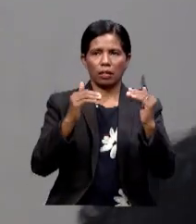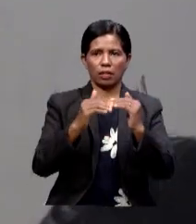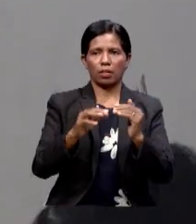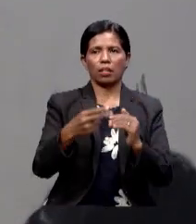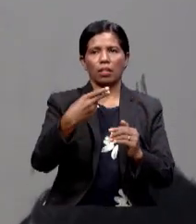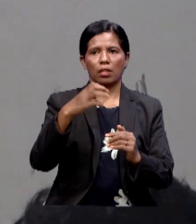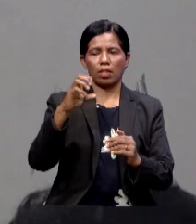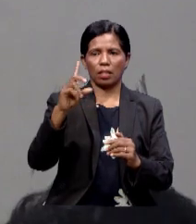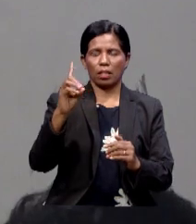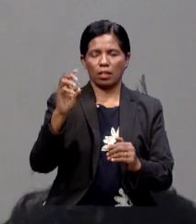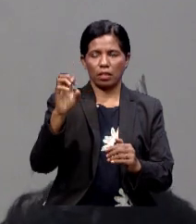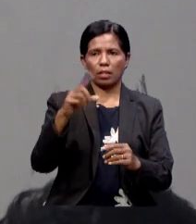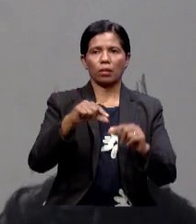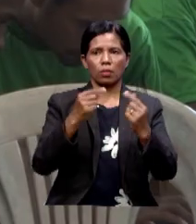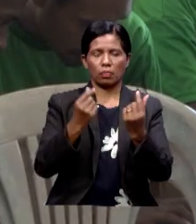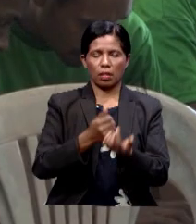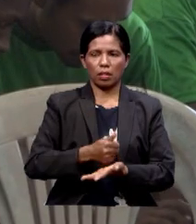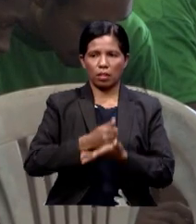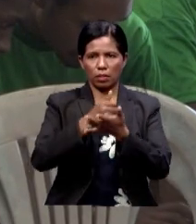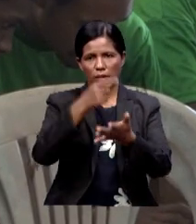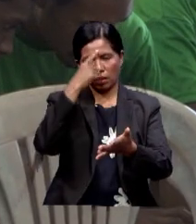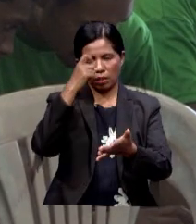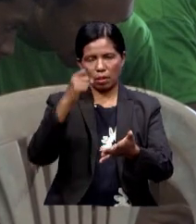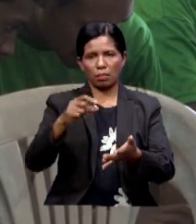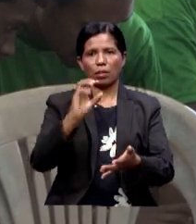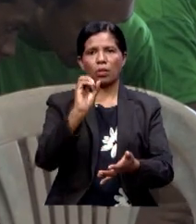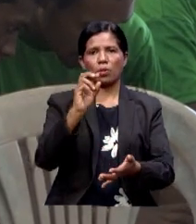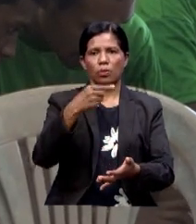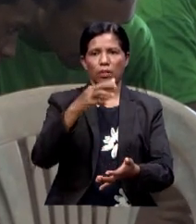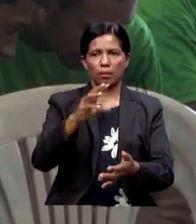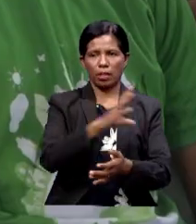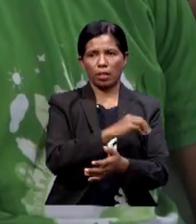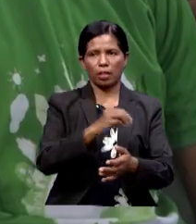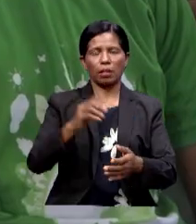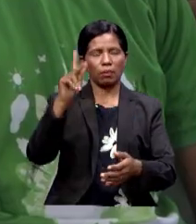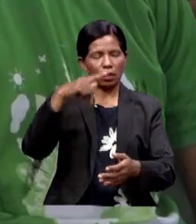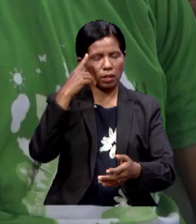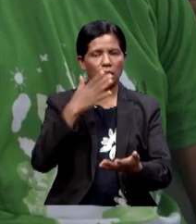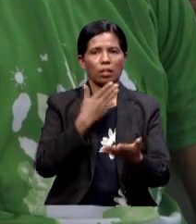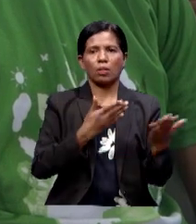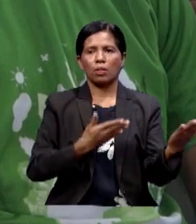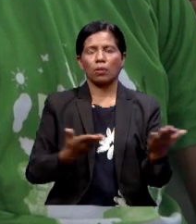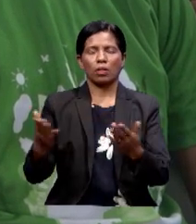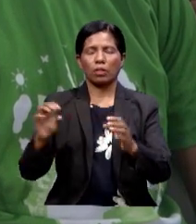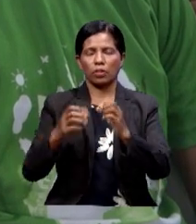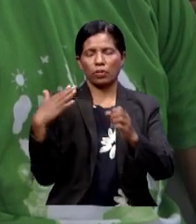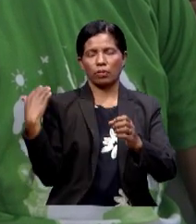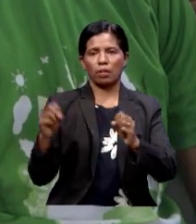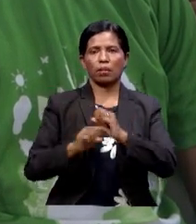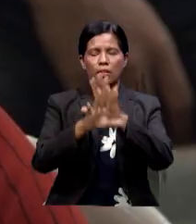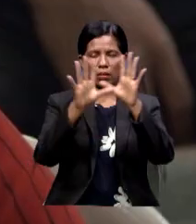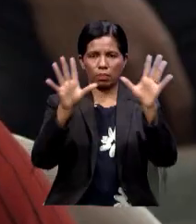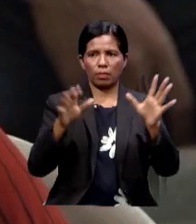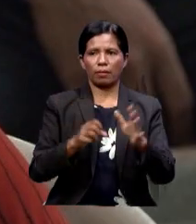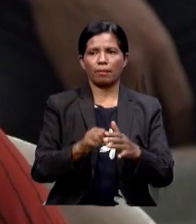deral vasateteng, grupu irakne apoyu tamba us verdes ya manual politika dia no lori joven sira bana roman. Promete